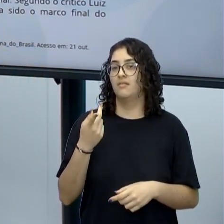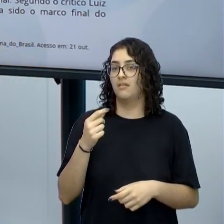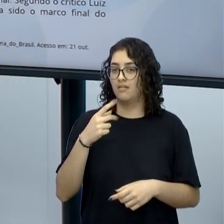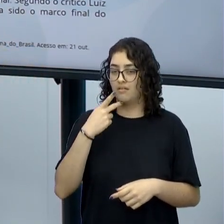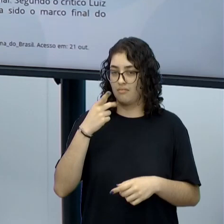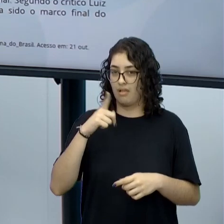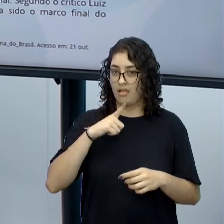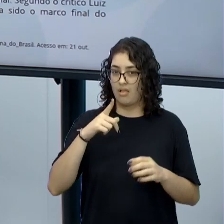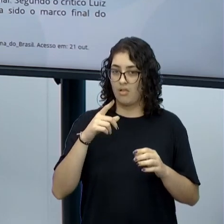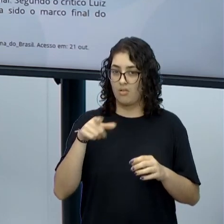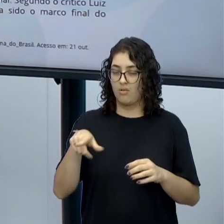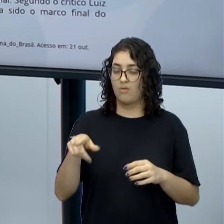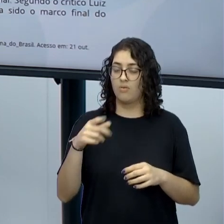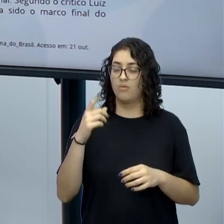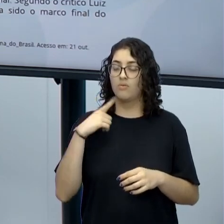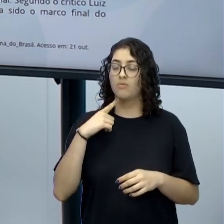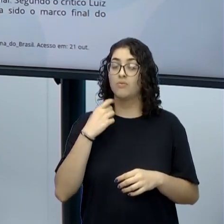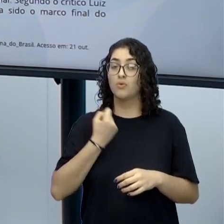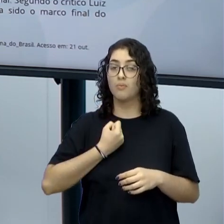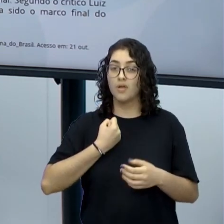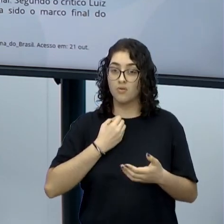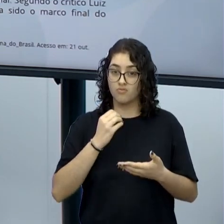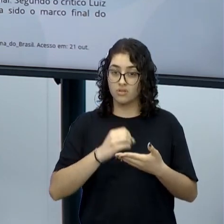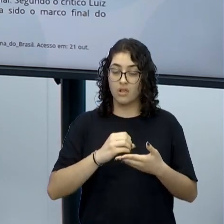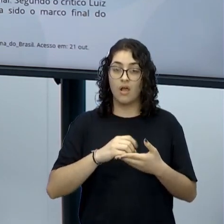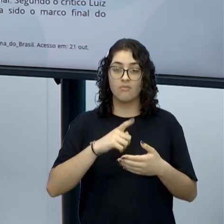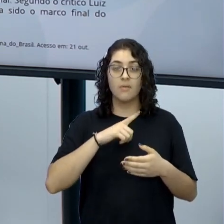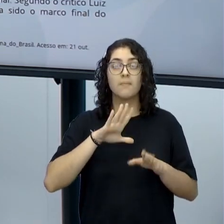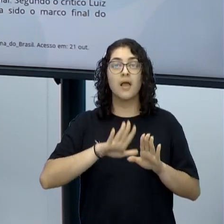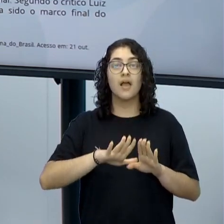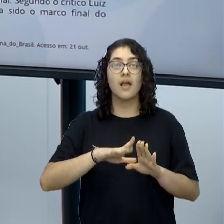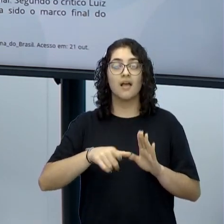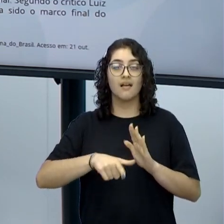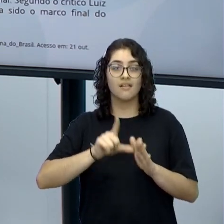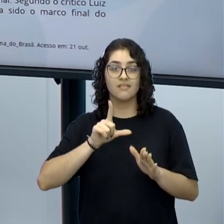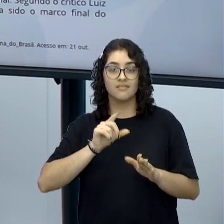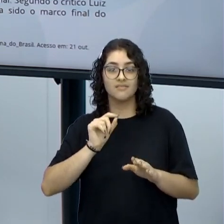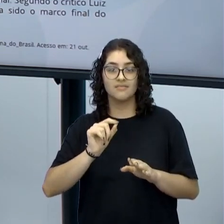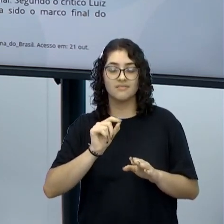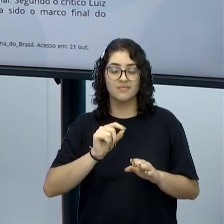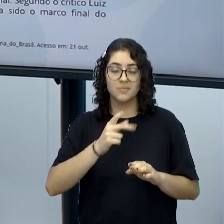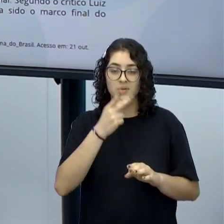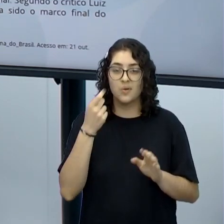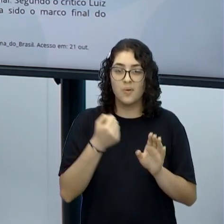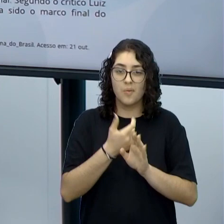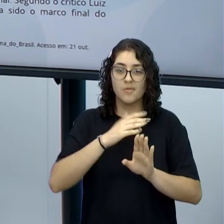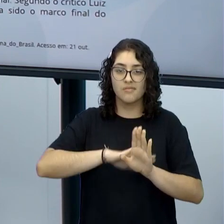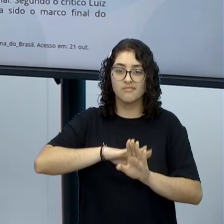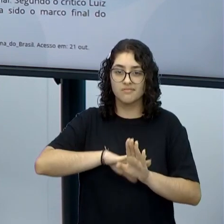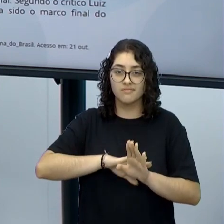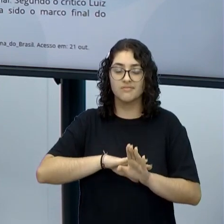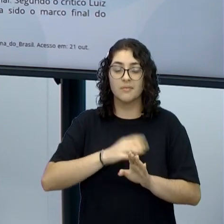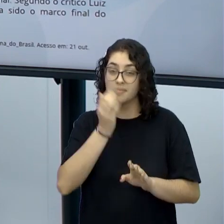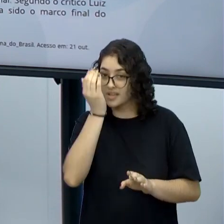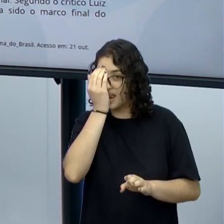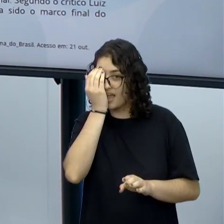é o número oficial do cinema, o número de pessoas que assistiram, né, antes dele ser disponibilizado, né, em home video, para as pessoas assistirem em casa.